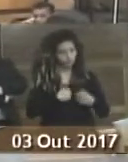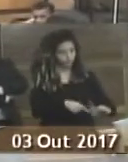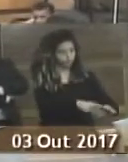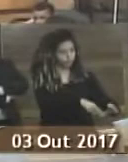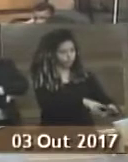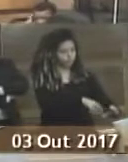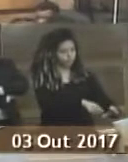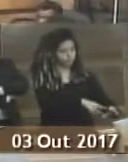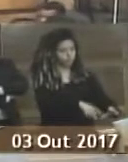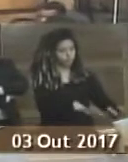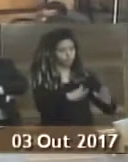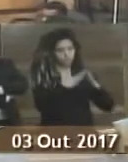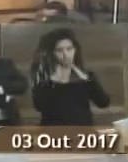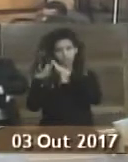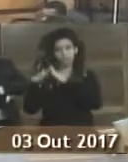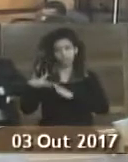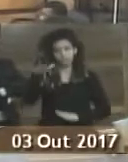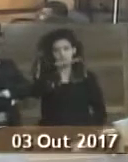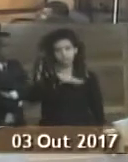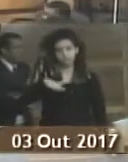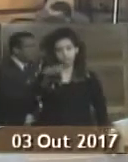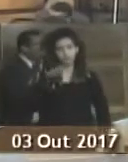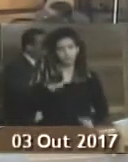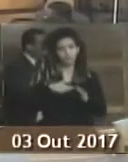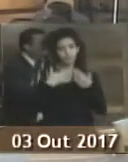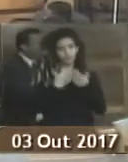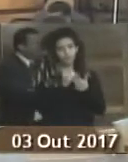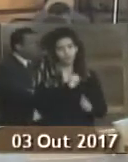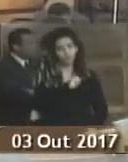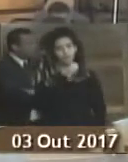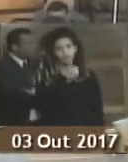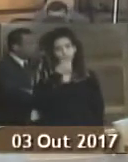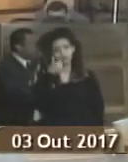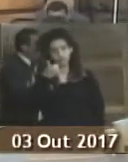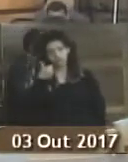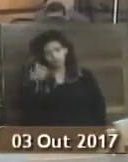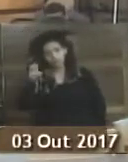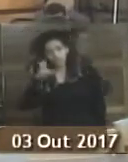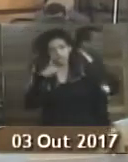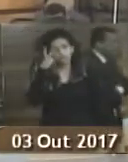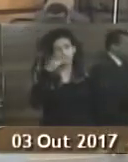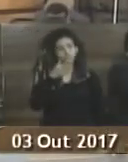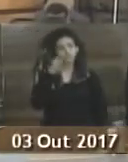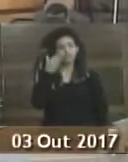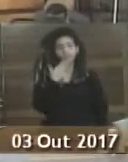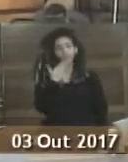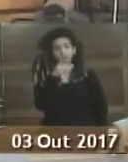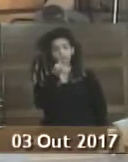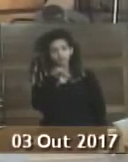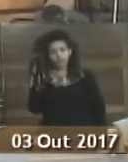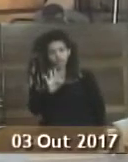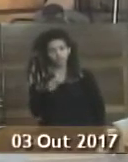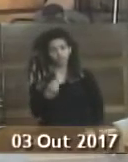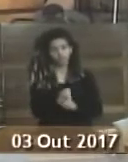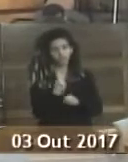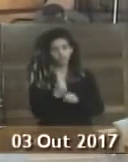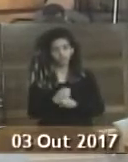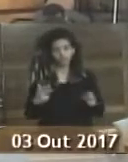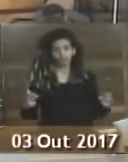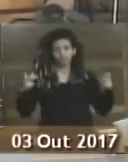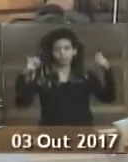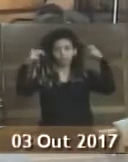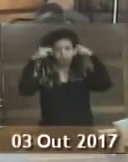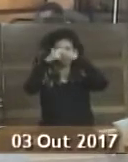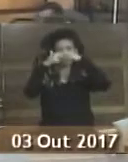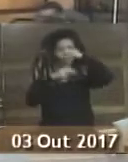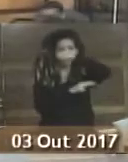de medição nas casas do município. Em discussão única, requerimento número 1115/17, autoria do vereador Flavinho, solicitando ao DENIT a construção de uma passarela paralela à